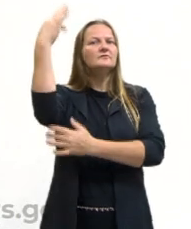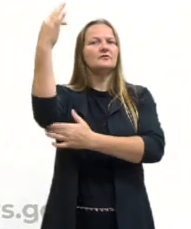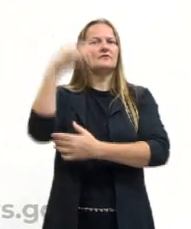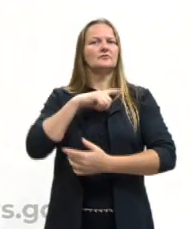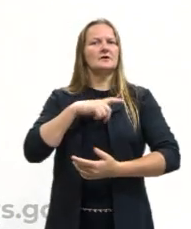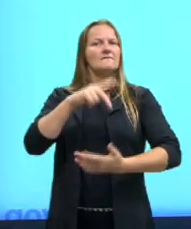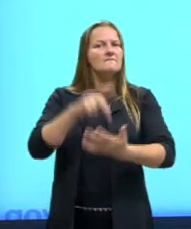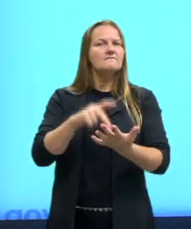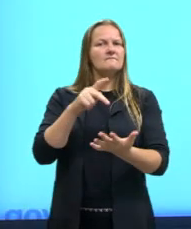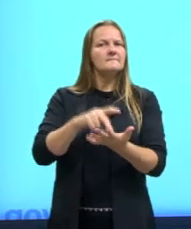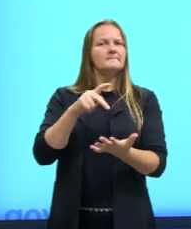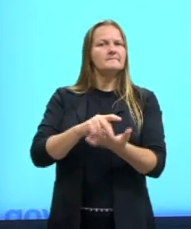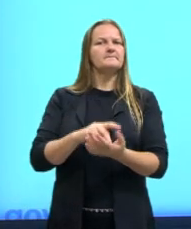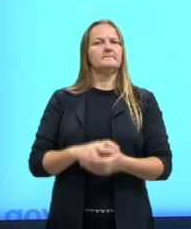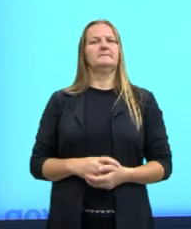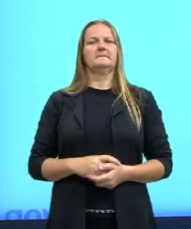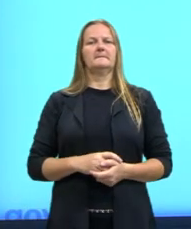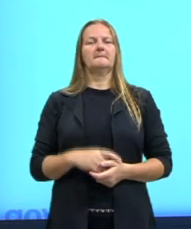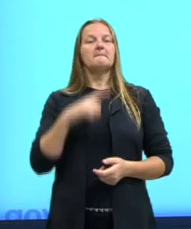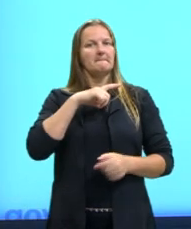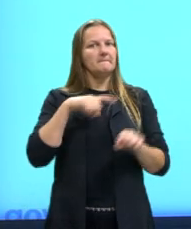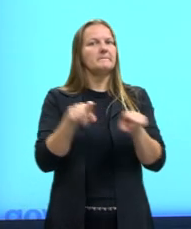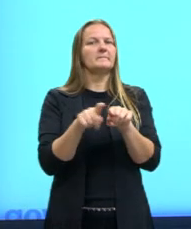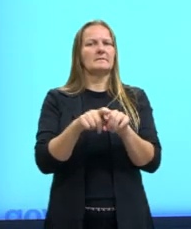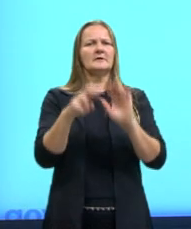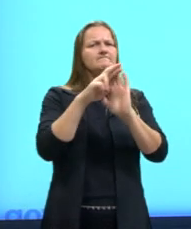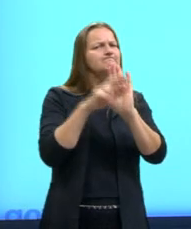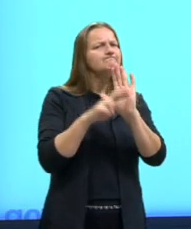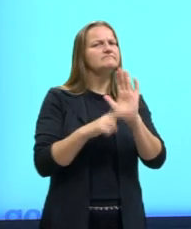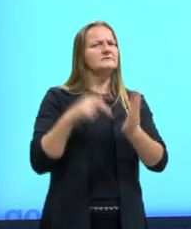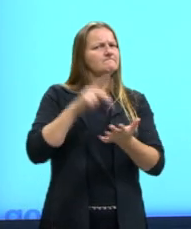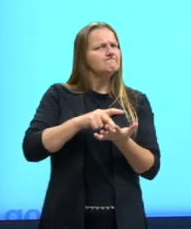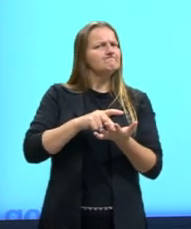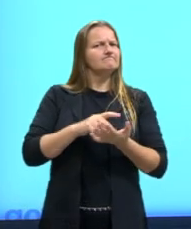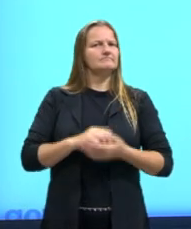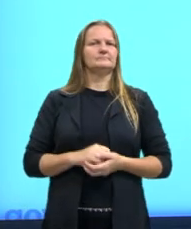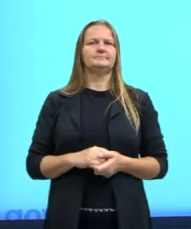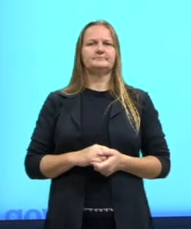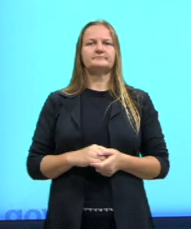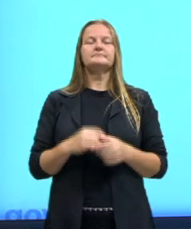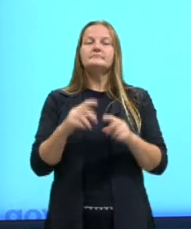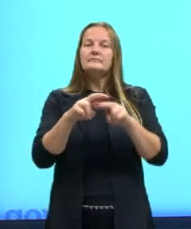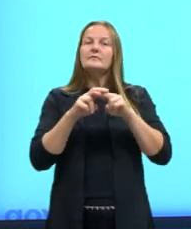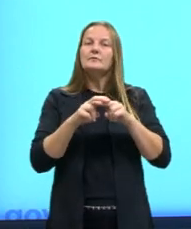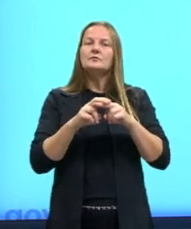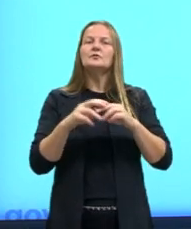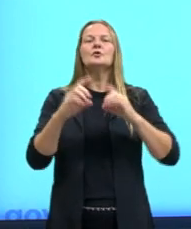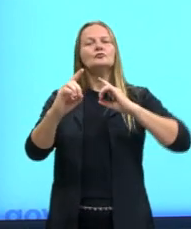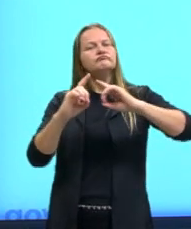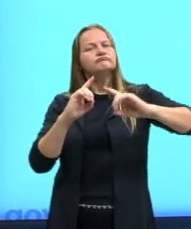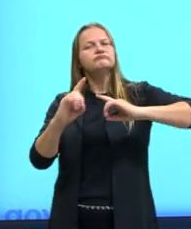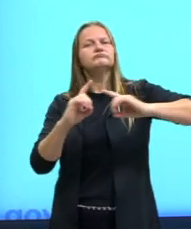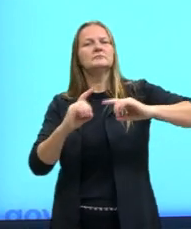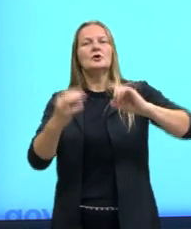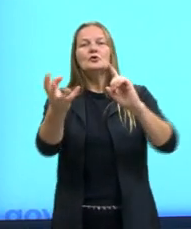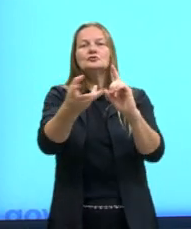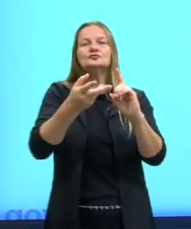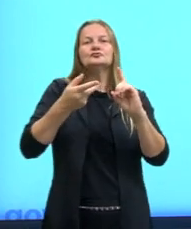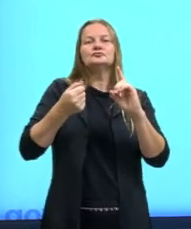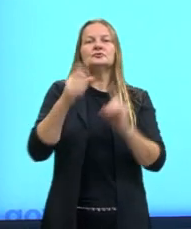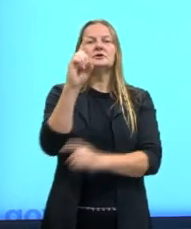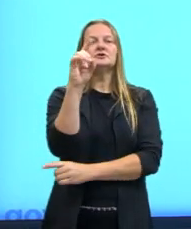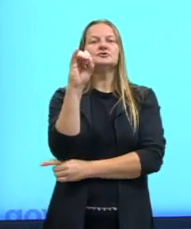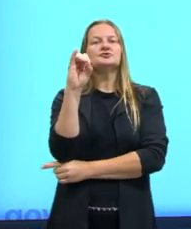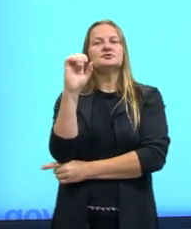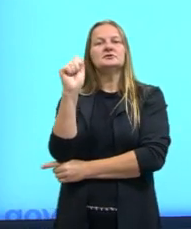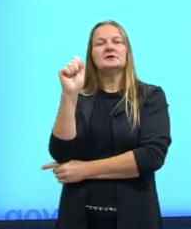verdade ou a verdade e as verdades elas também tem um certo Rigor E aí a questão do Diálogo da dialética o